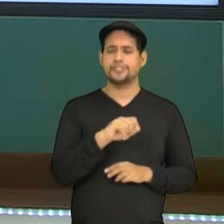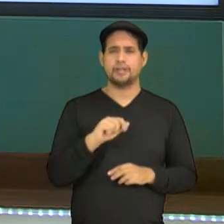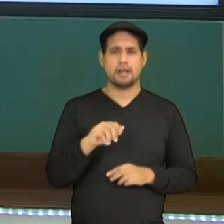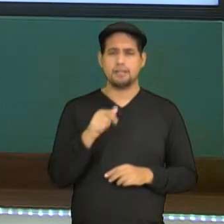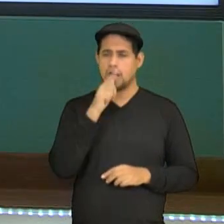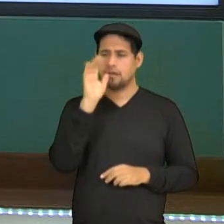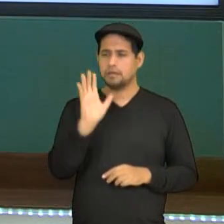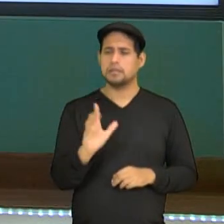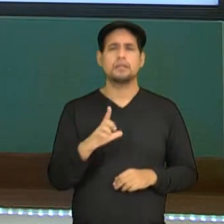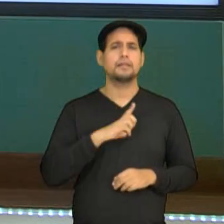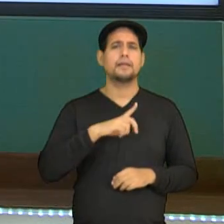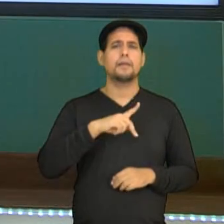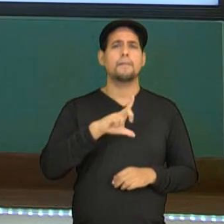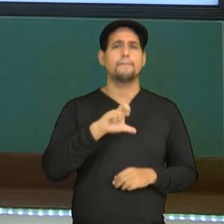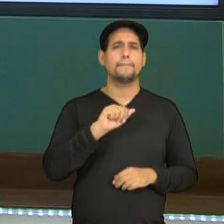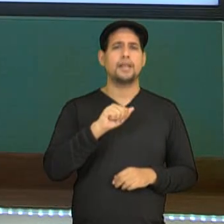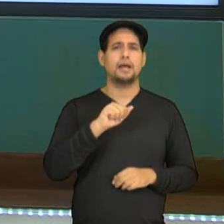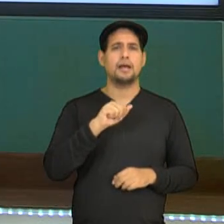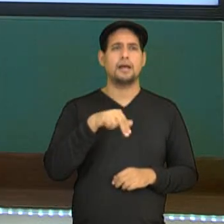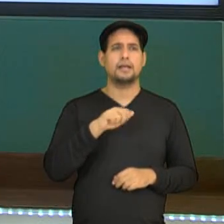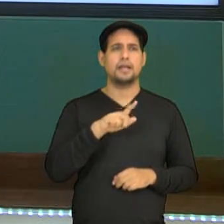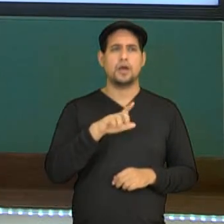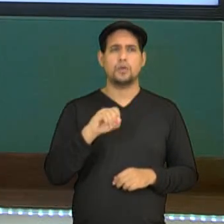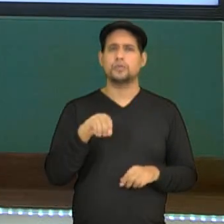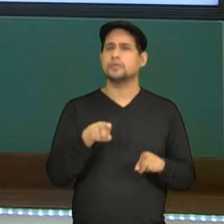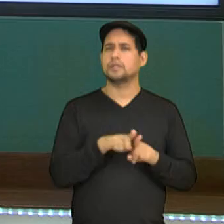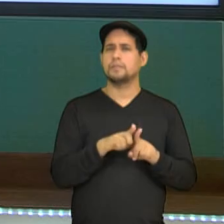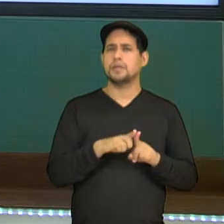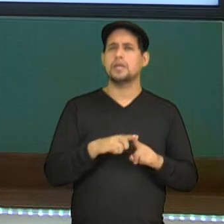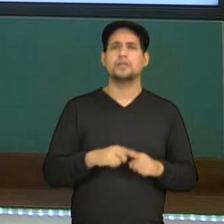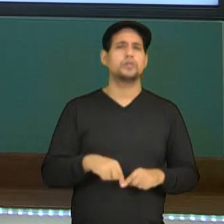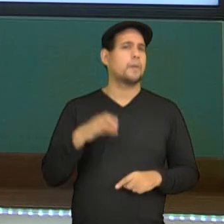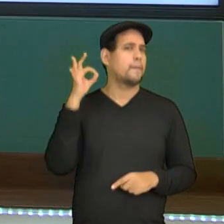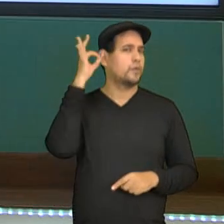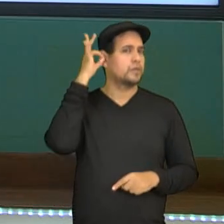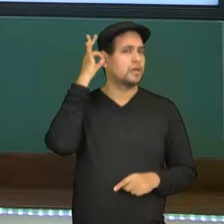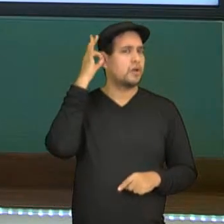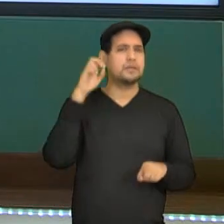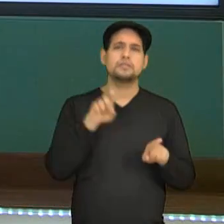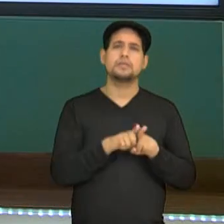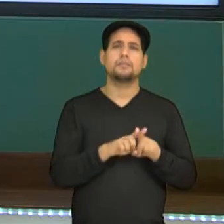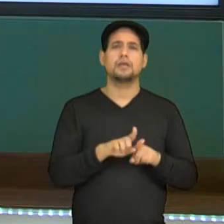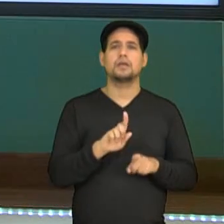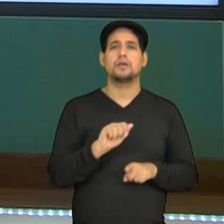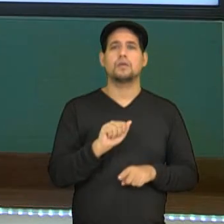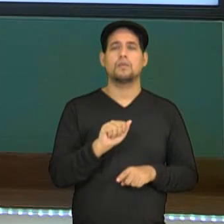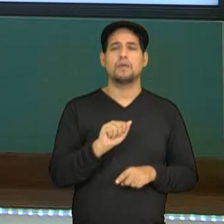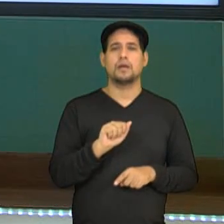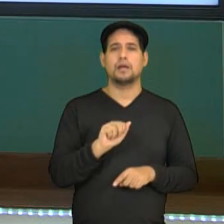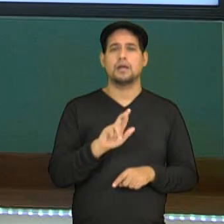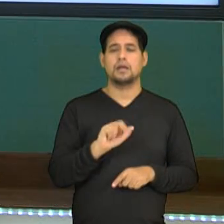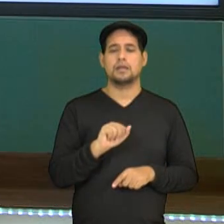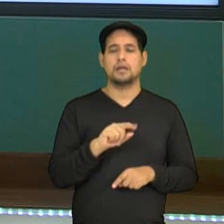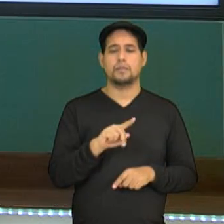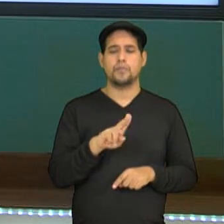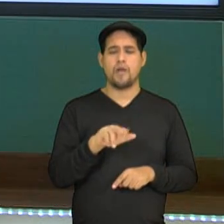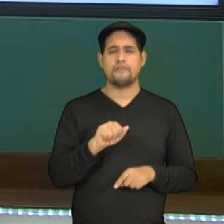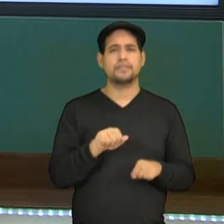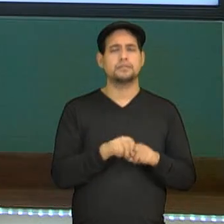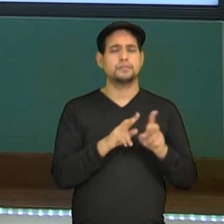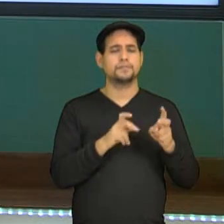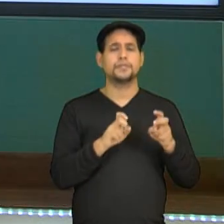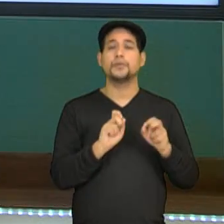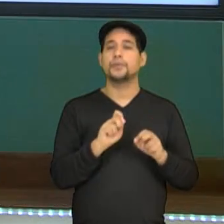ter a região do Planalto de Curitiba, Planalto de Ponta Grossa e Planalto de Guarapuava, identificando pelo município